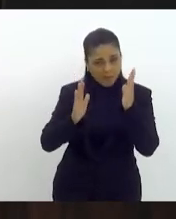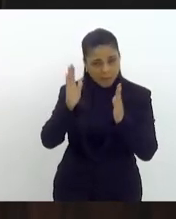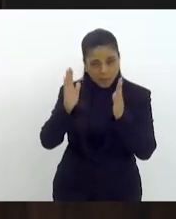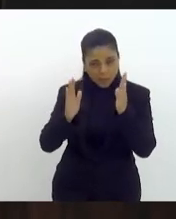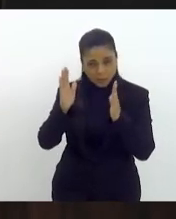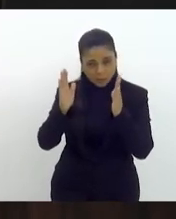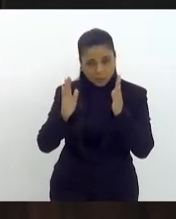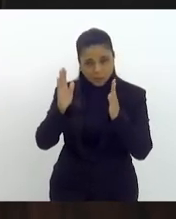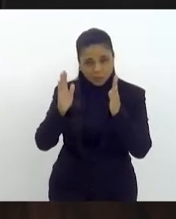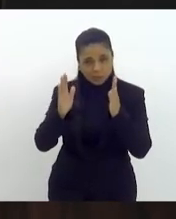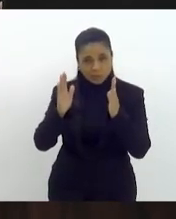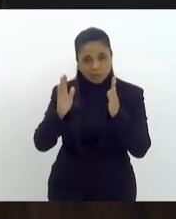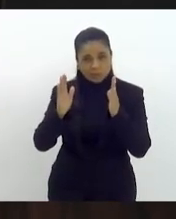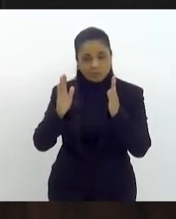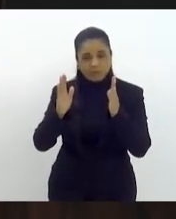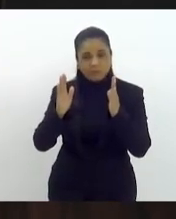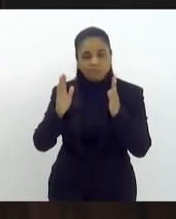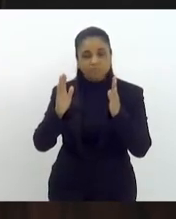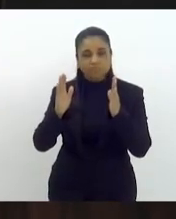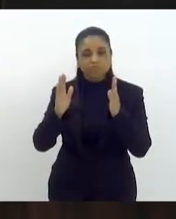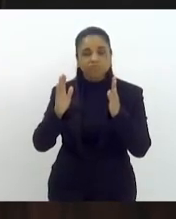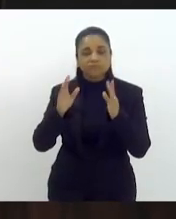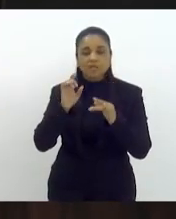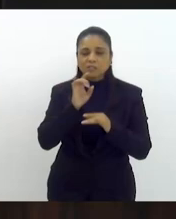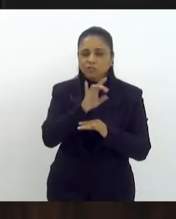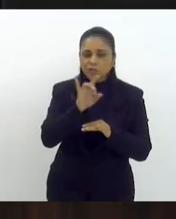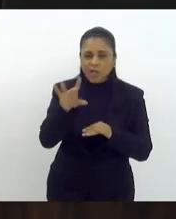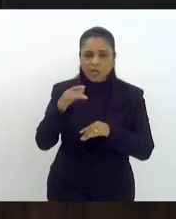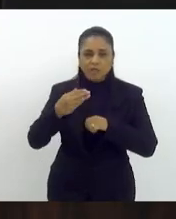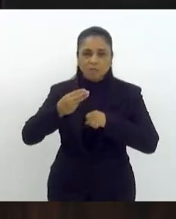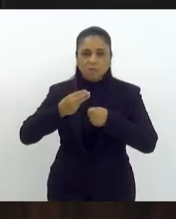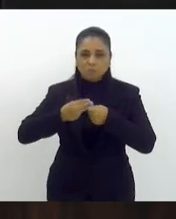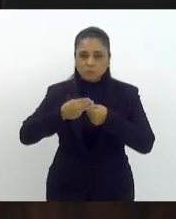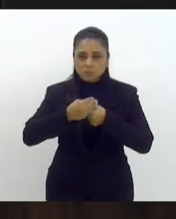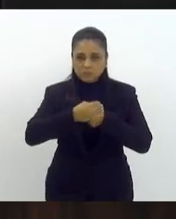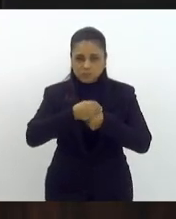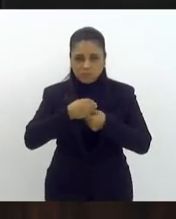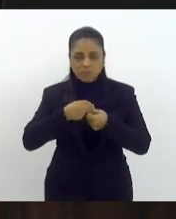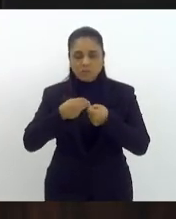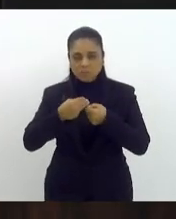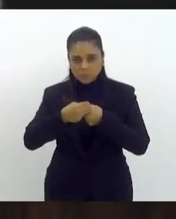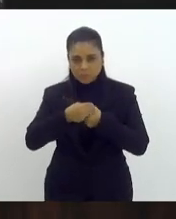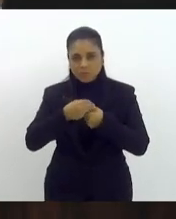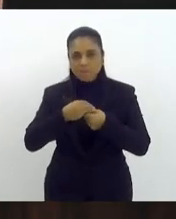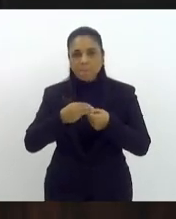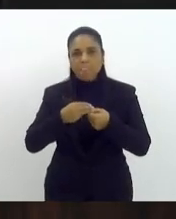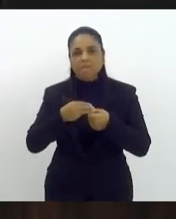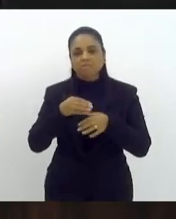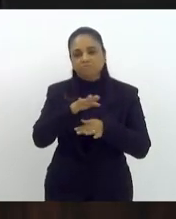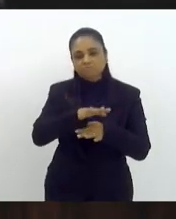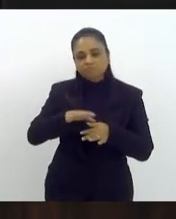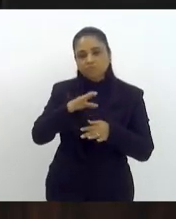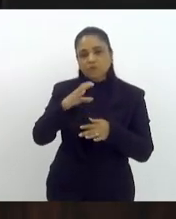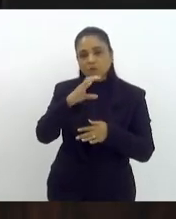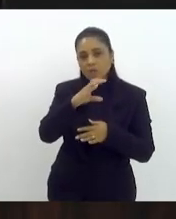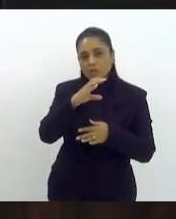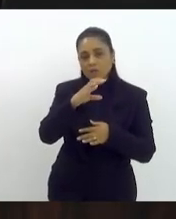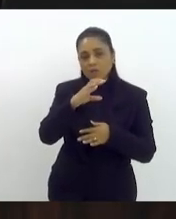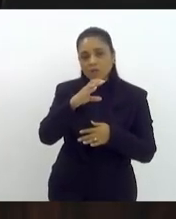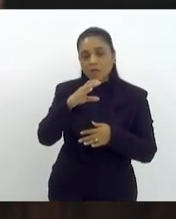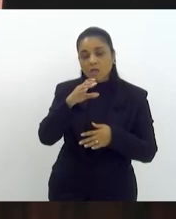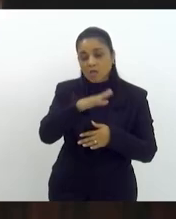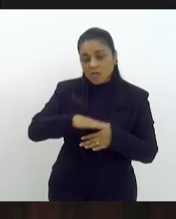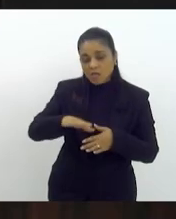de fomento assim de fato em cada município de atividade de turismo no período da região dos lagos no período de calor